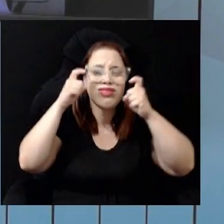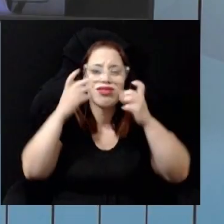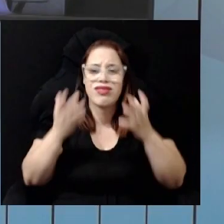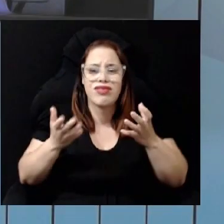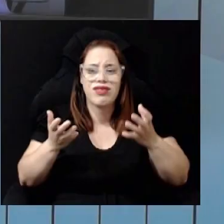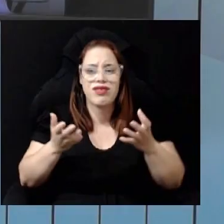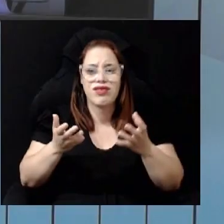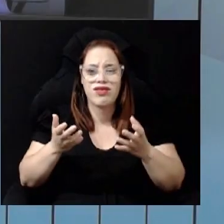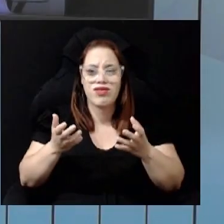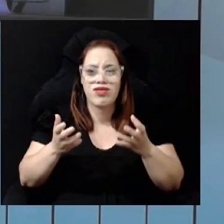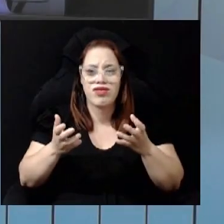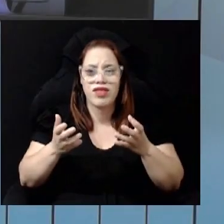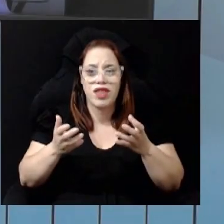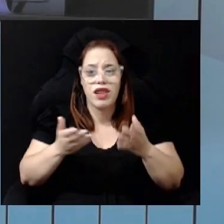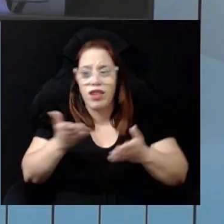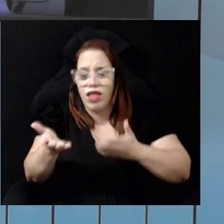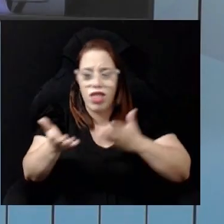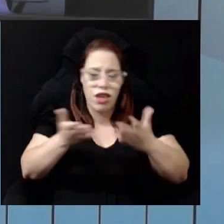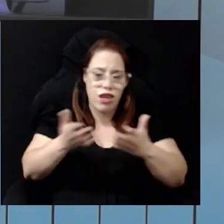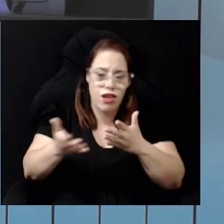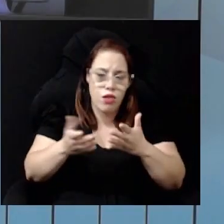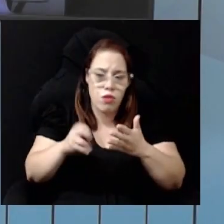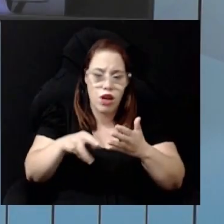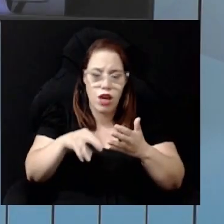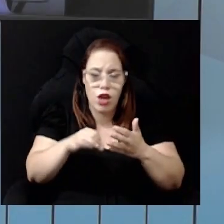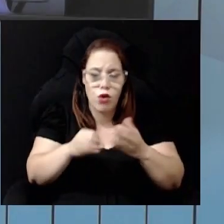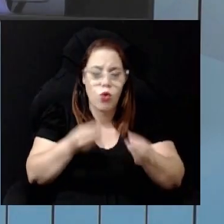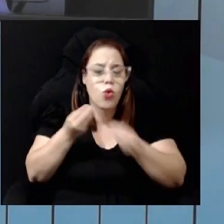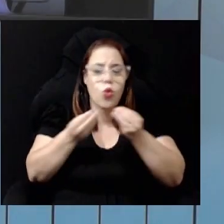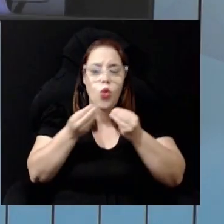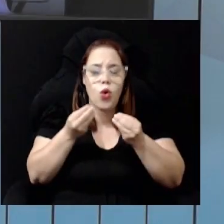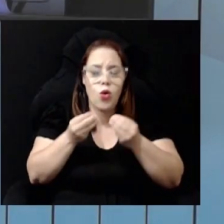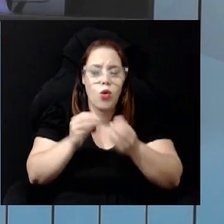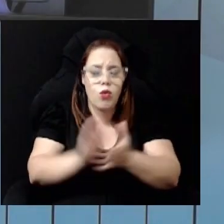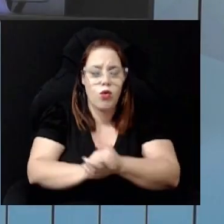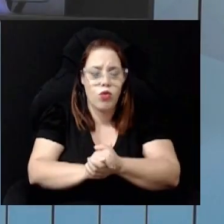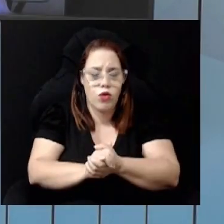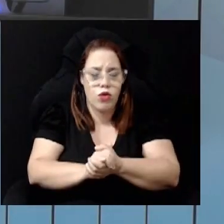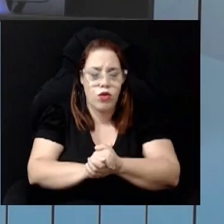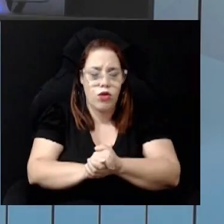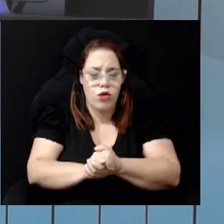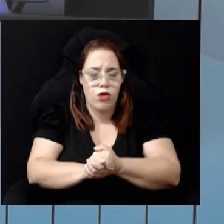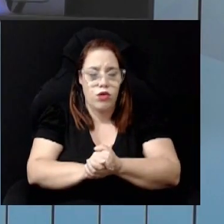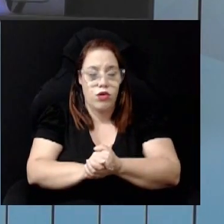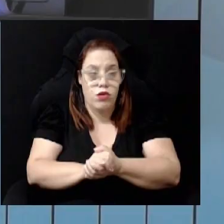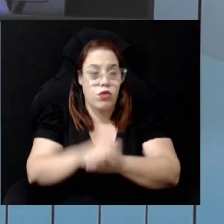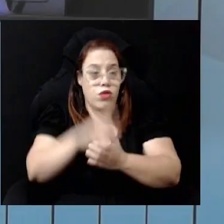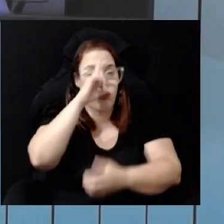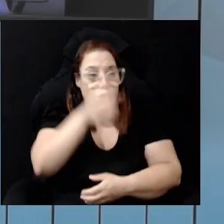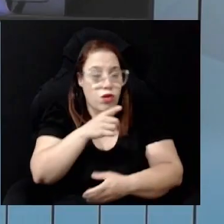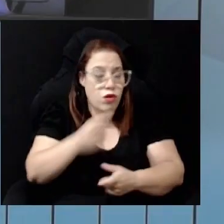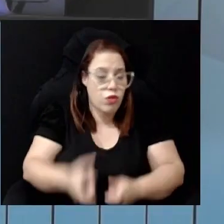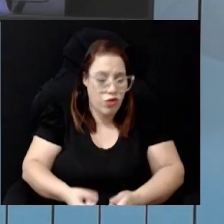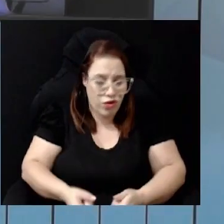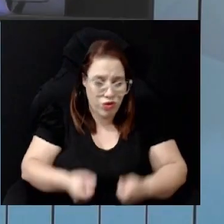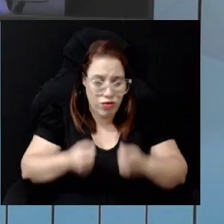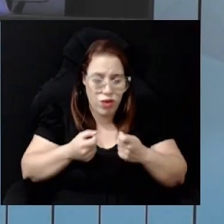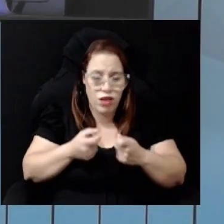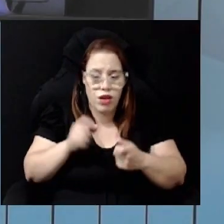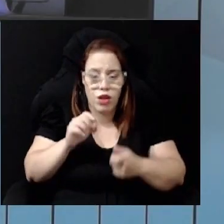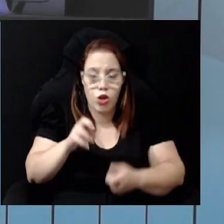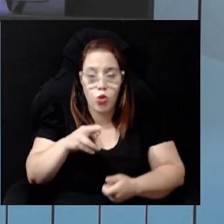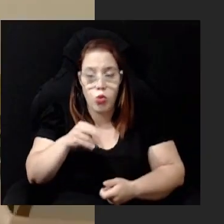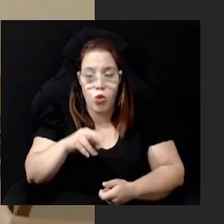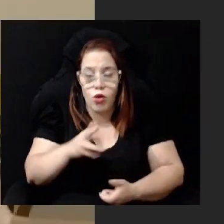ser tanto quanto para os malignos? Como que fica isso, né, para quem for diagnosticado com esse tipo de tumor?